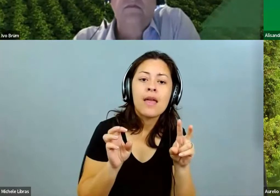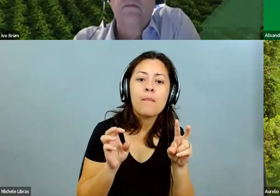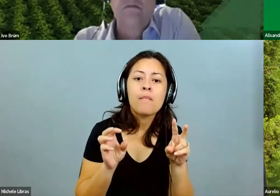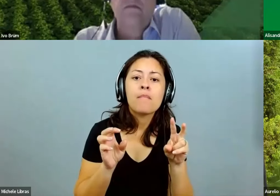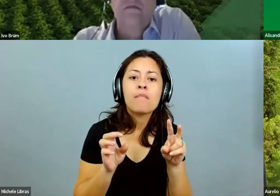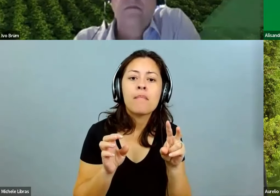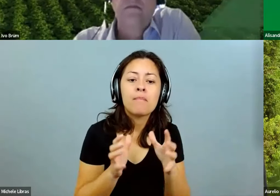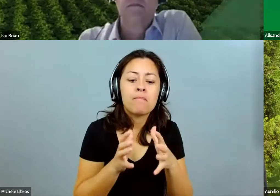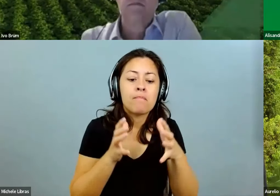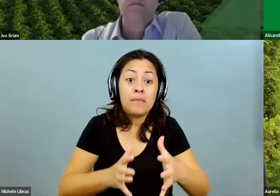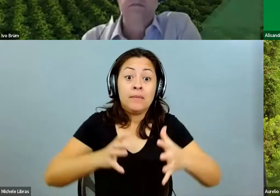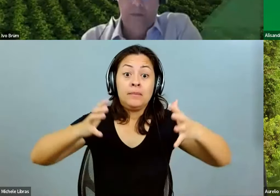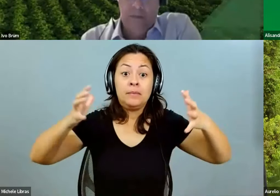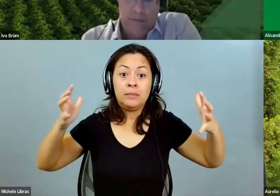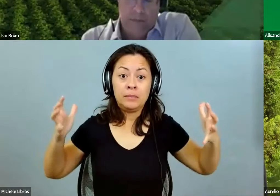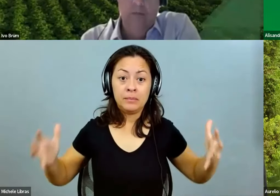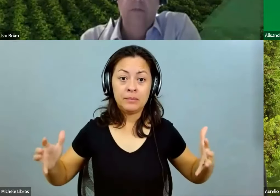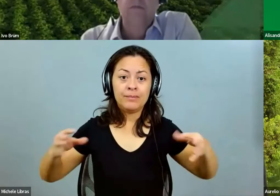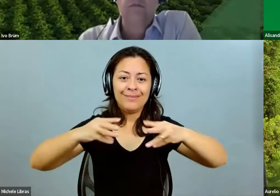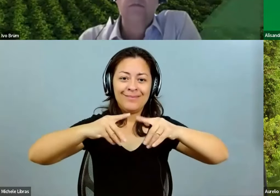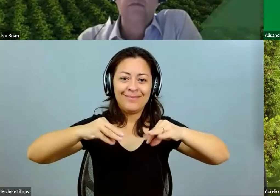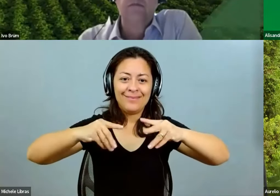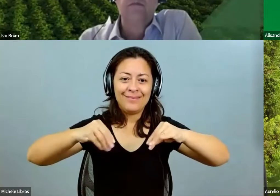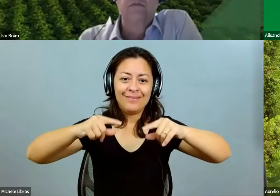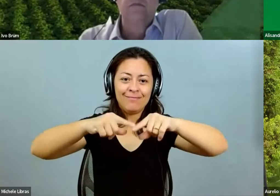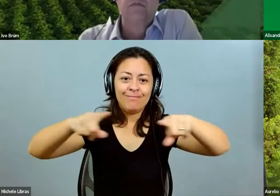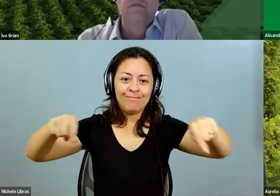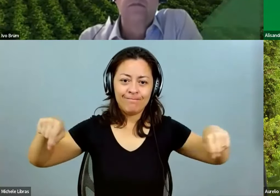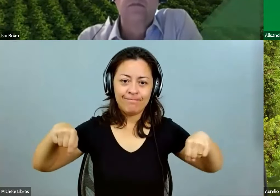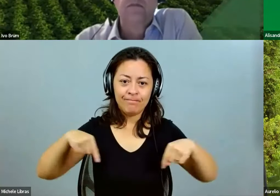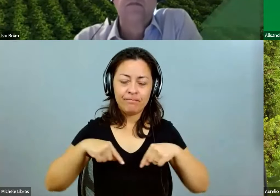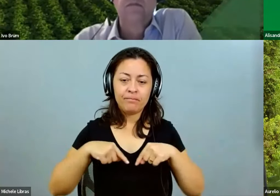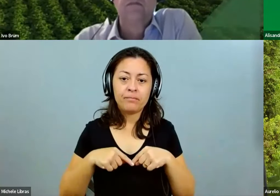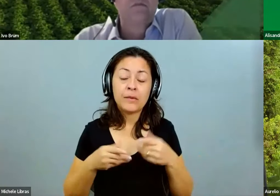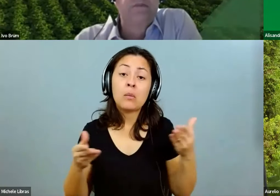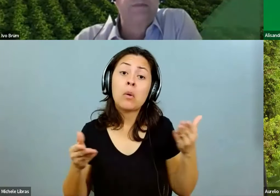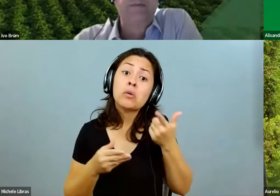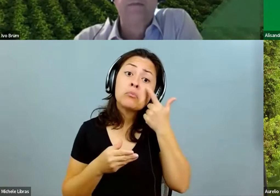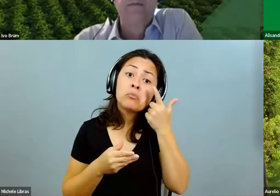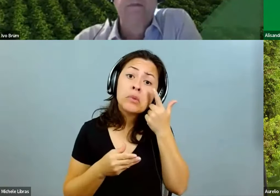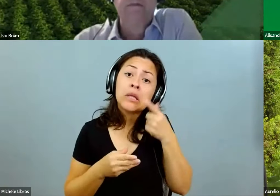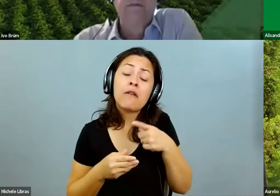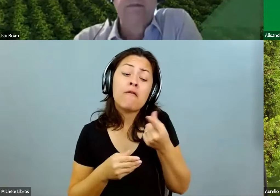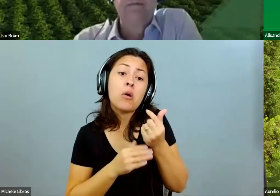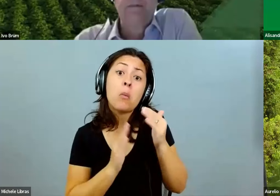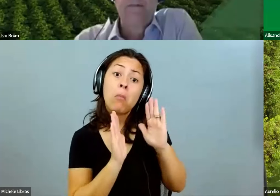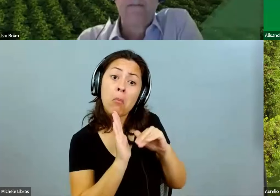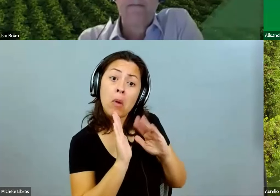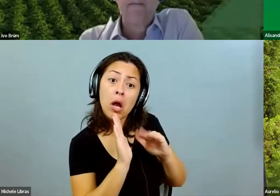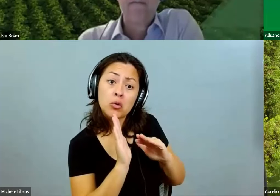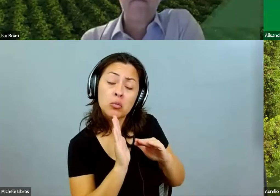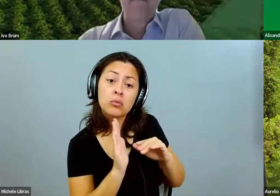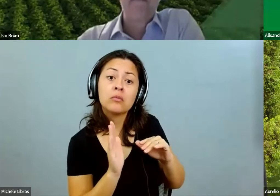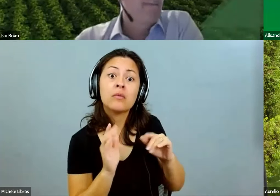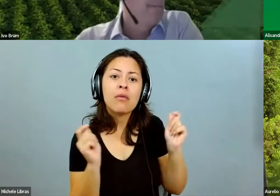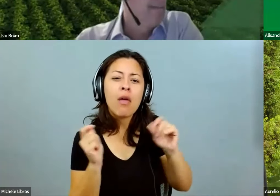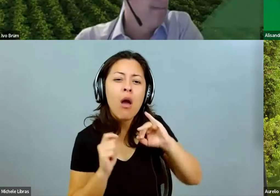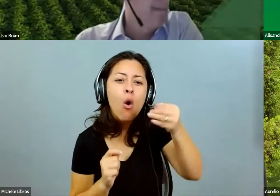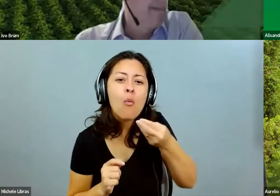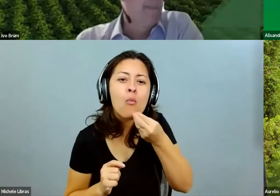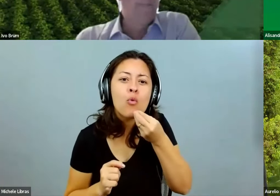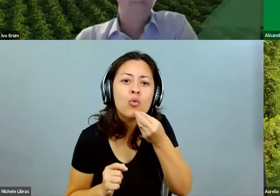neste momento que nós estamos vivendo com preços mais baixos com margens menores estão aparecendo aparecendo mais oportunidades